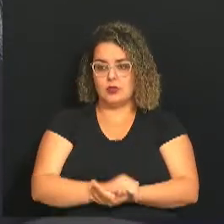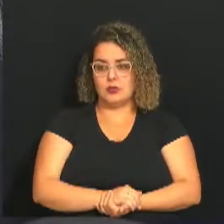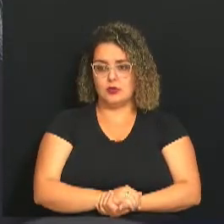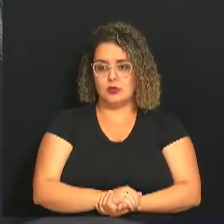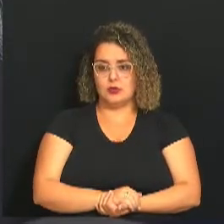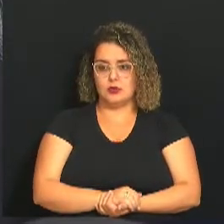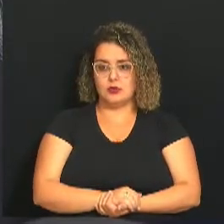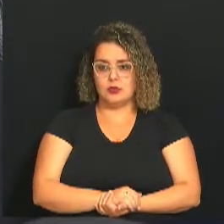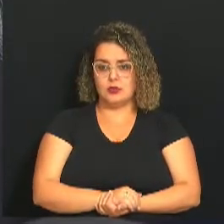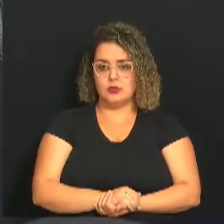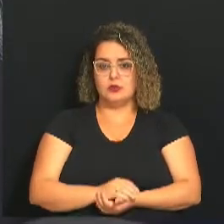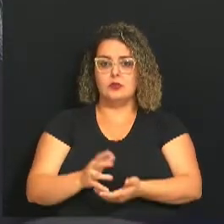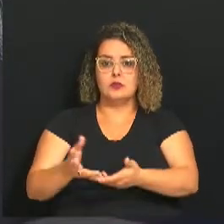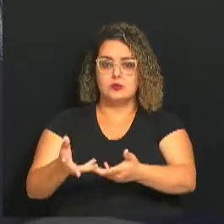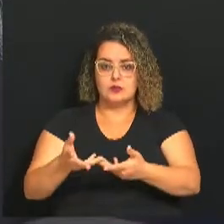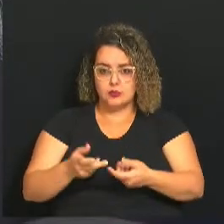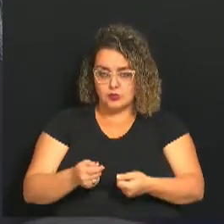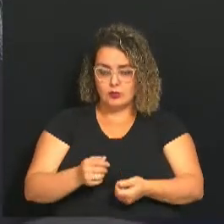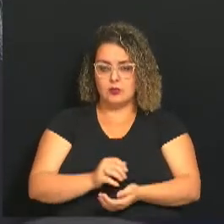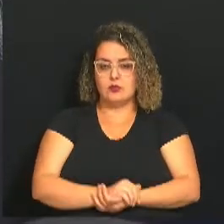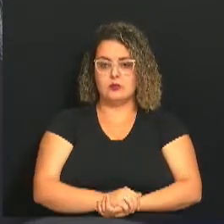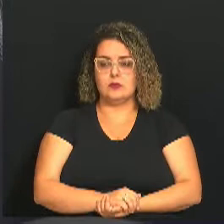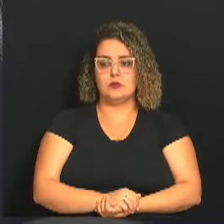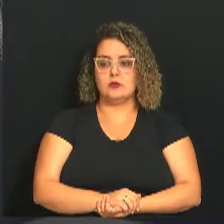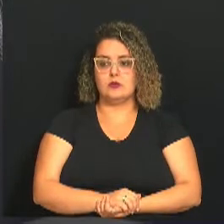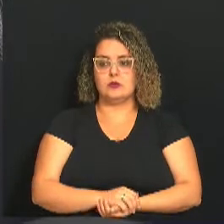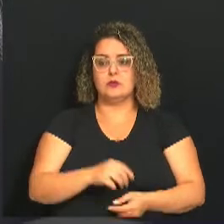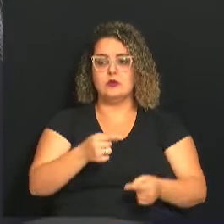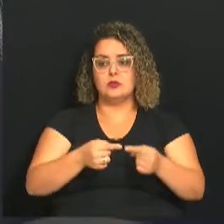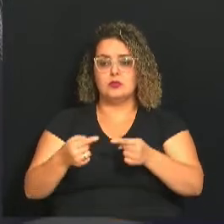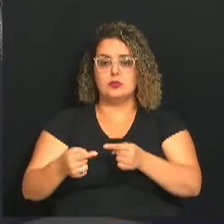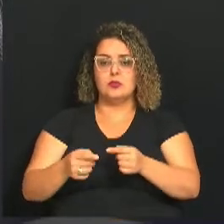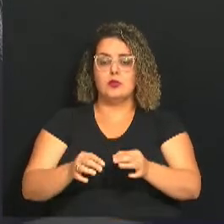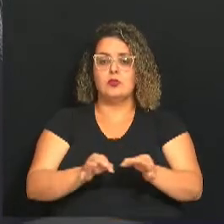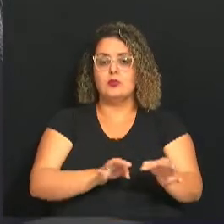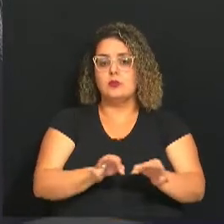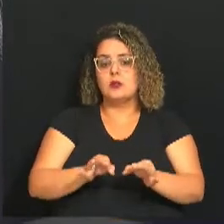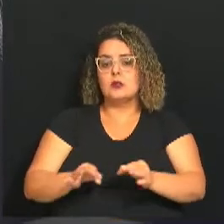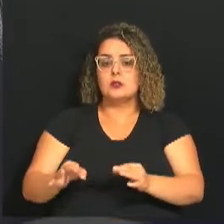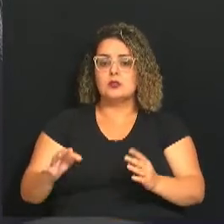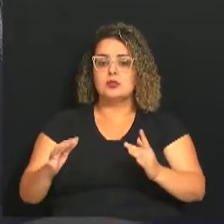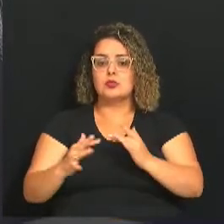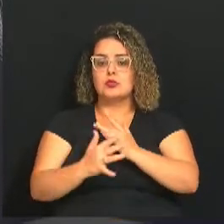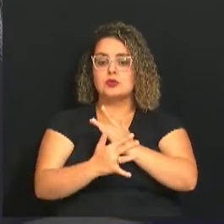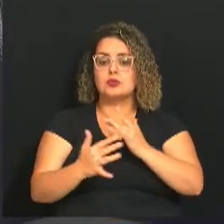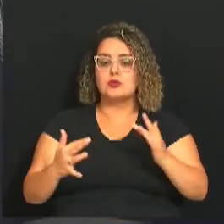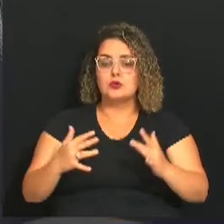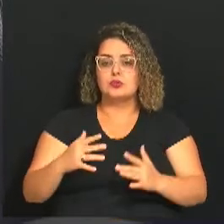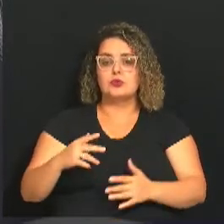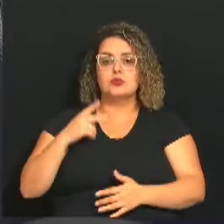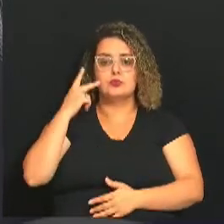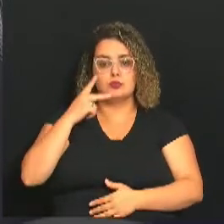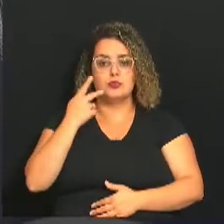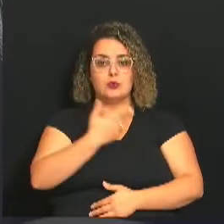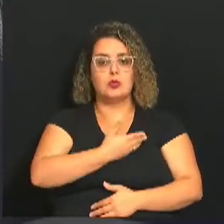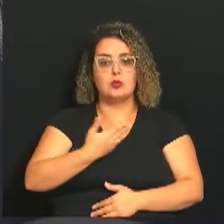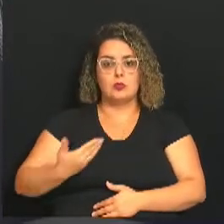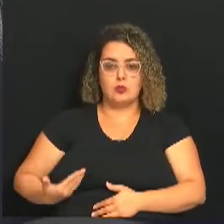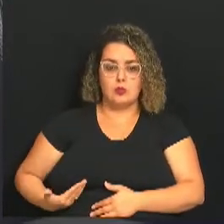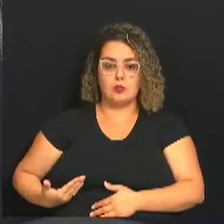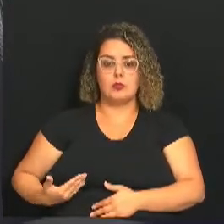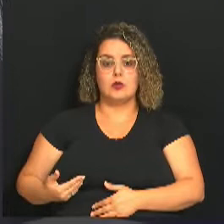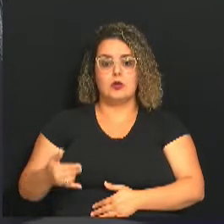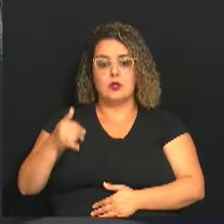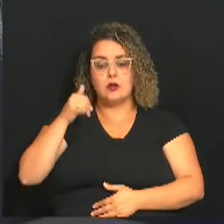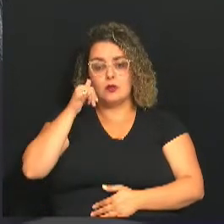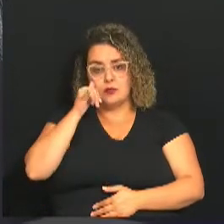os convidados para discutir um pouco planejamento urbano e políticas públicas para prevenção e combate